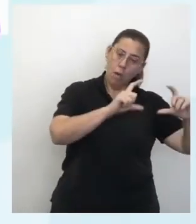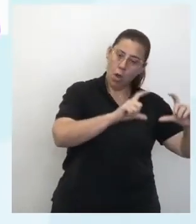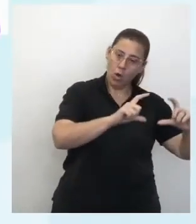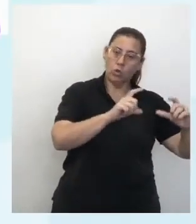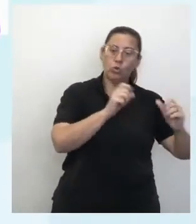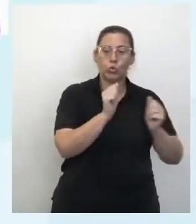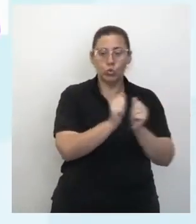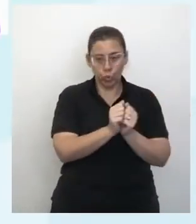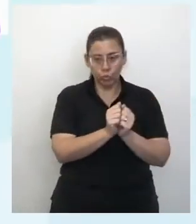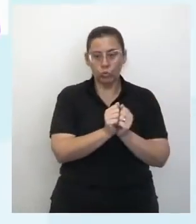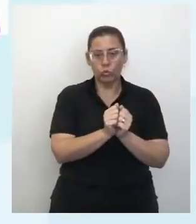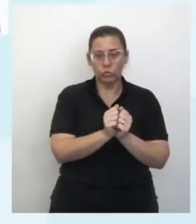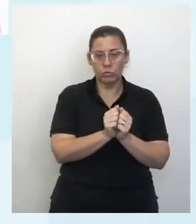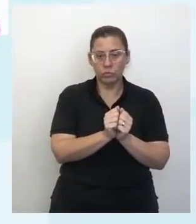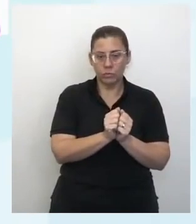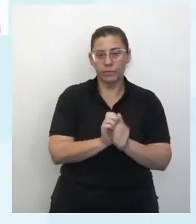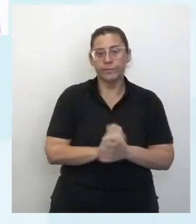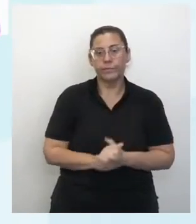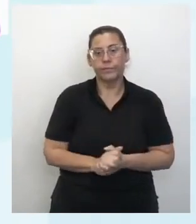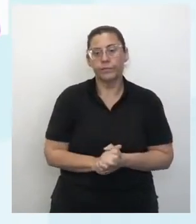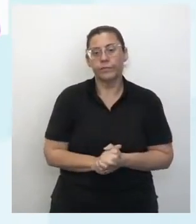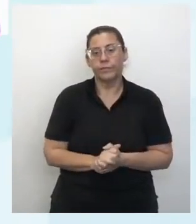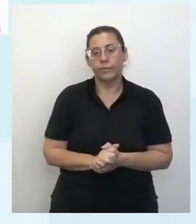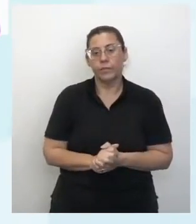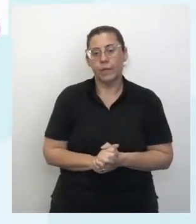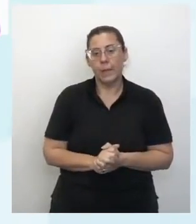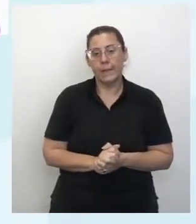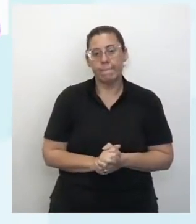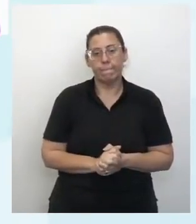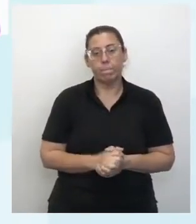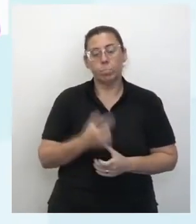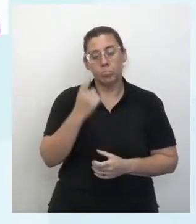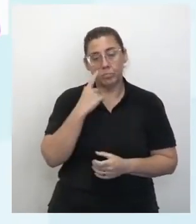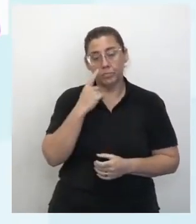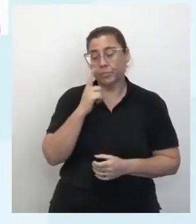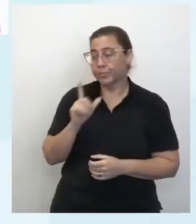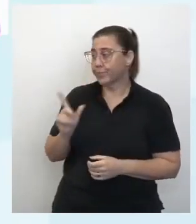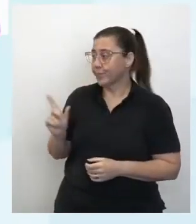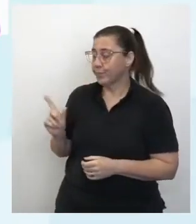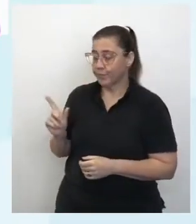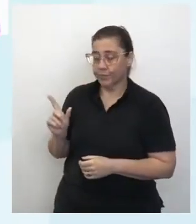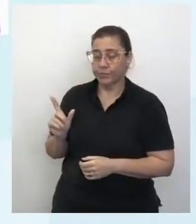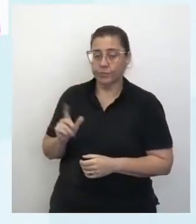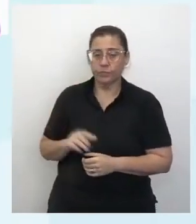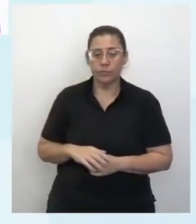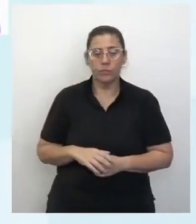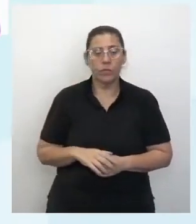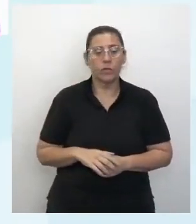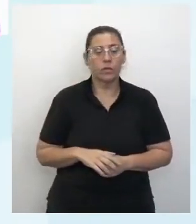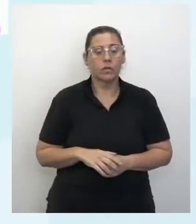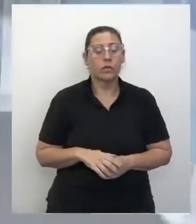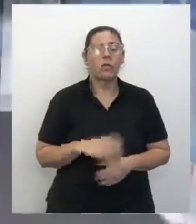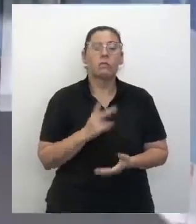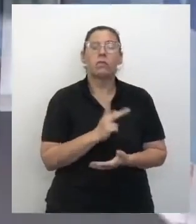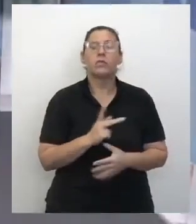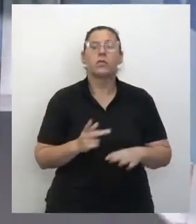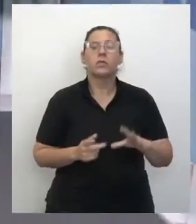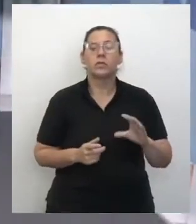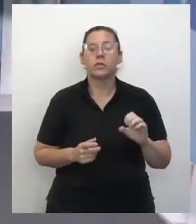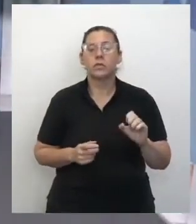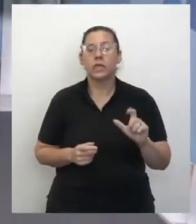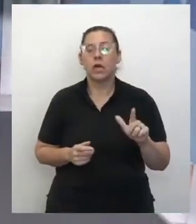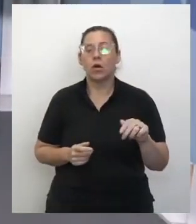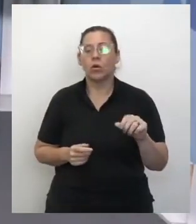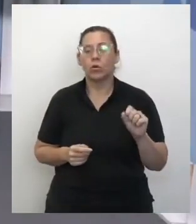Isso que é ser correspondente, tá certo? Vamos pensar só no lado por enquanto. Professor Celso Pedrosa,